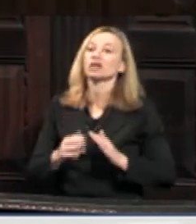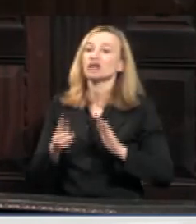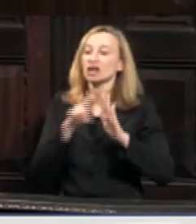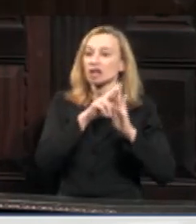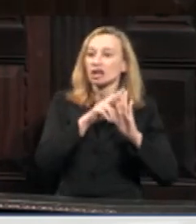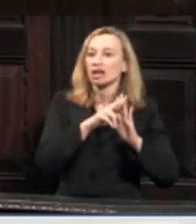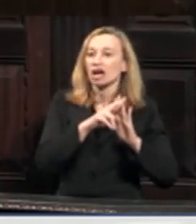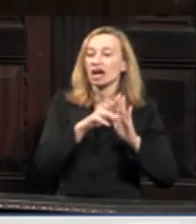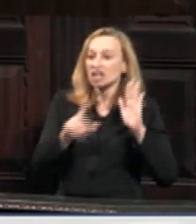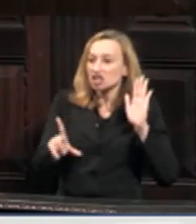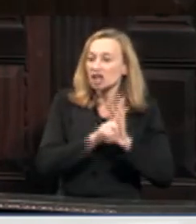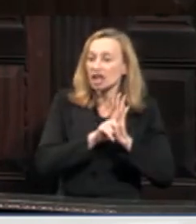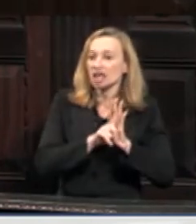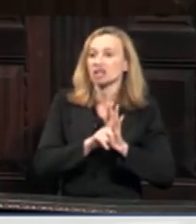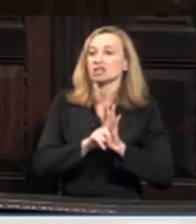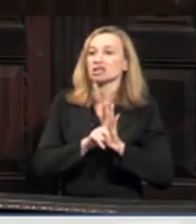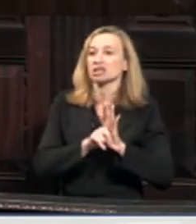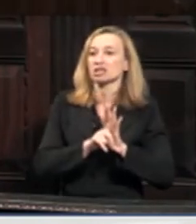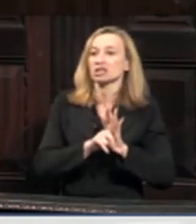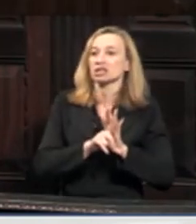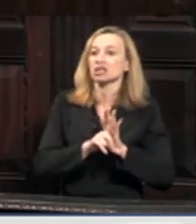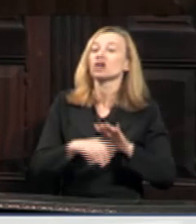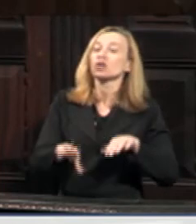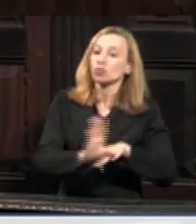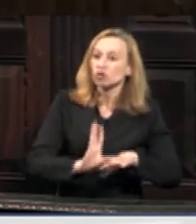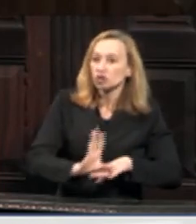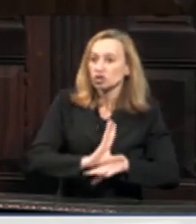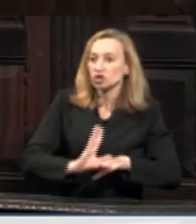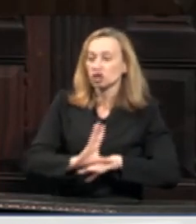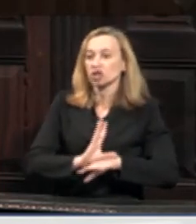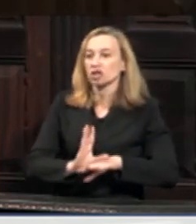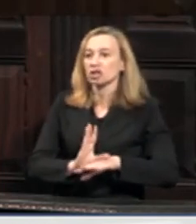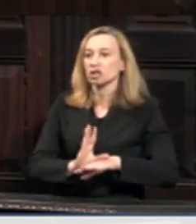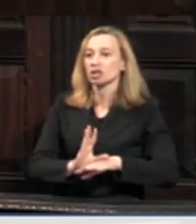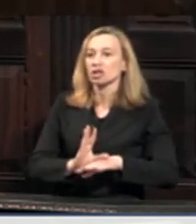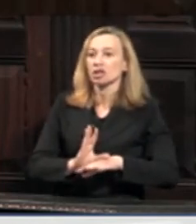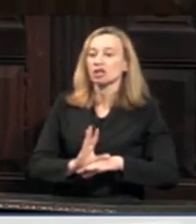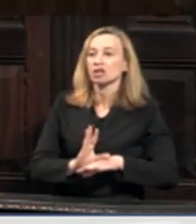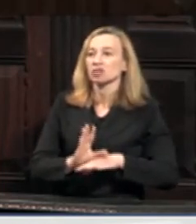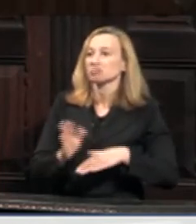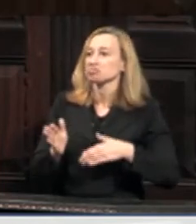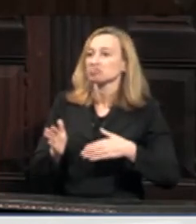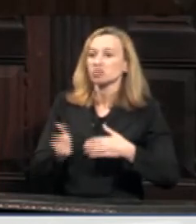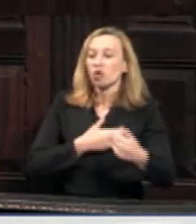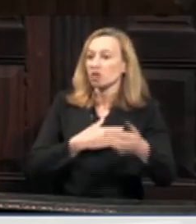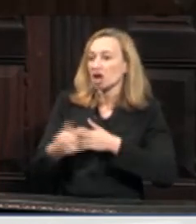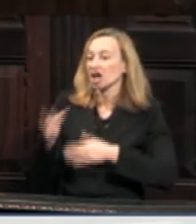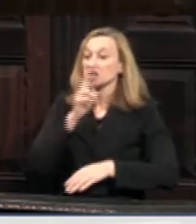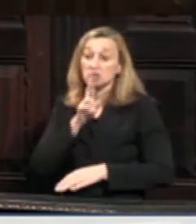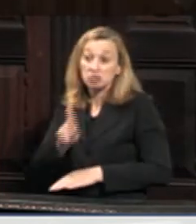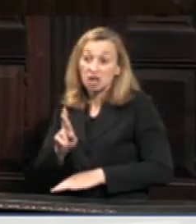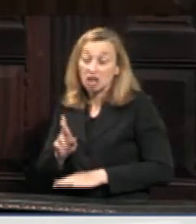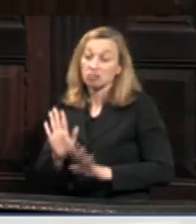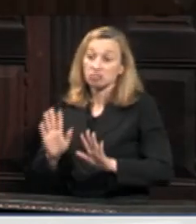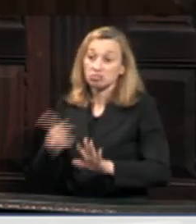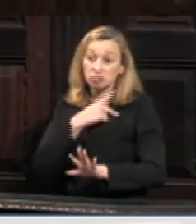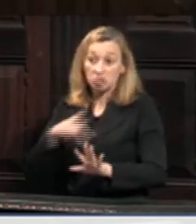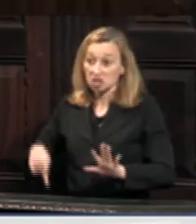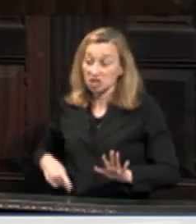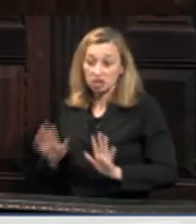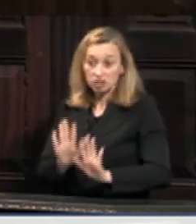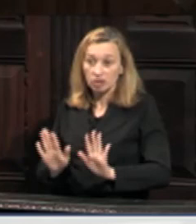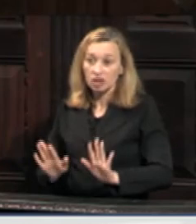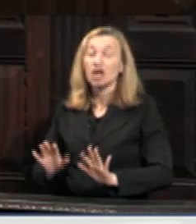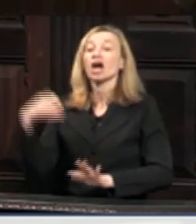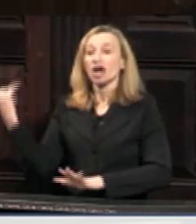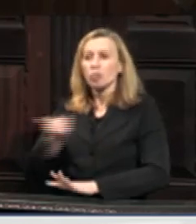que afirma os princípios constitutivos da República, independentemente de resultado eleitoral. É muito importante lembrar que